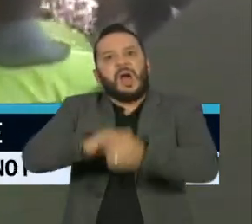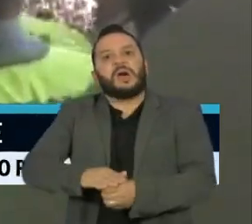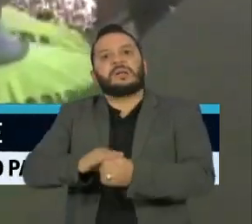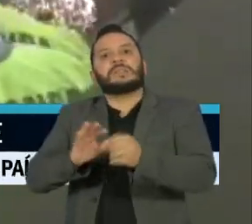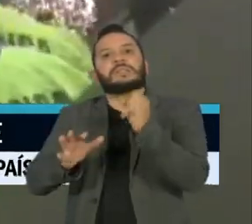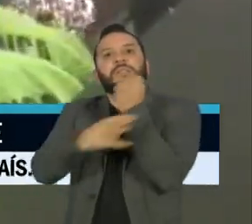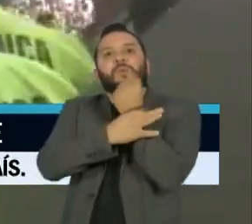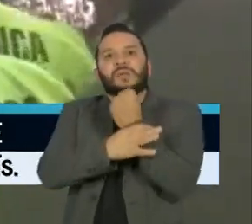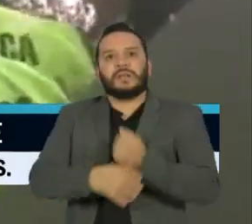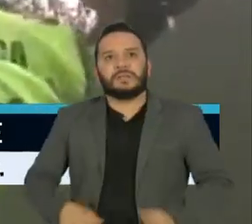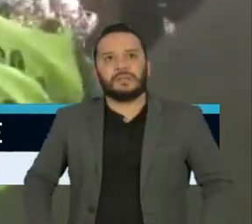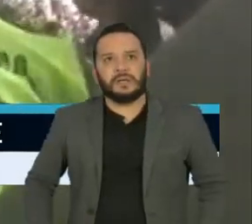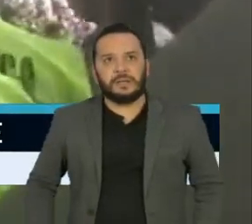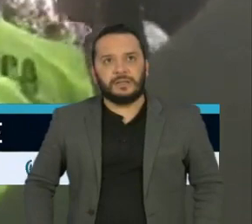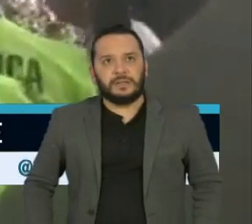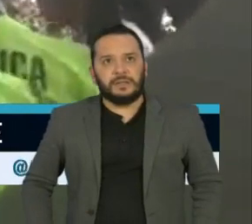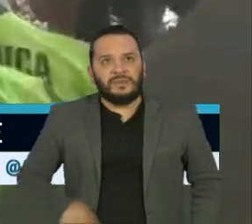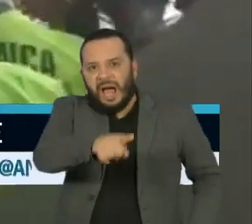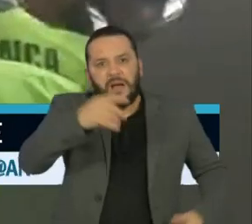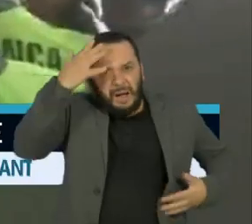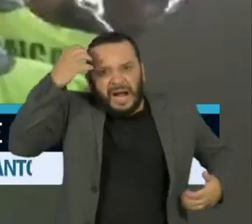segurança.